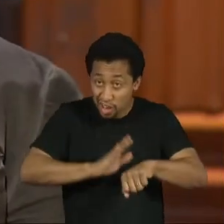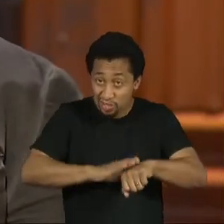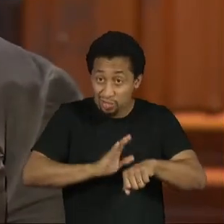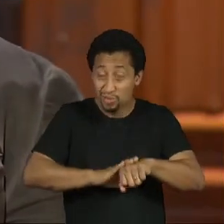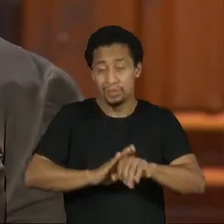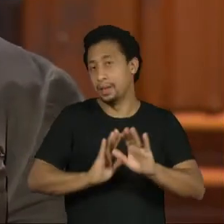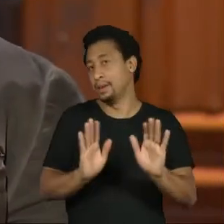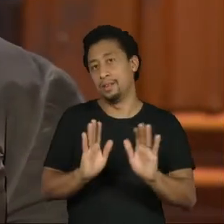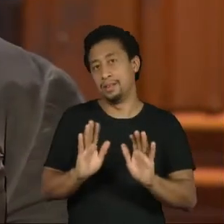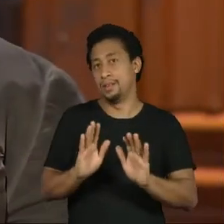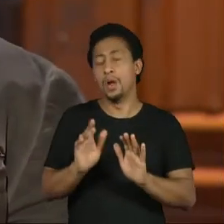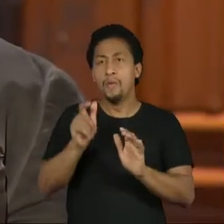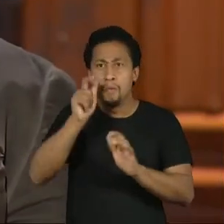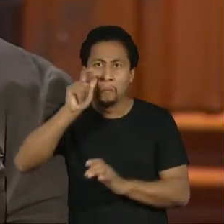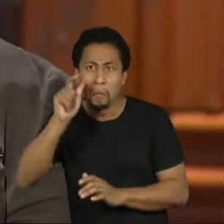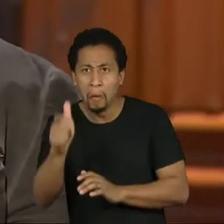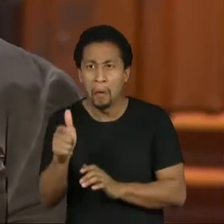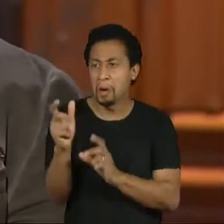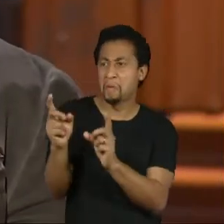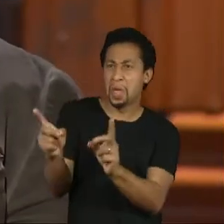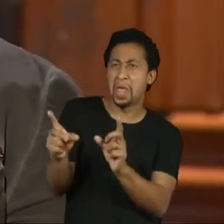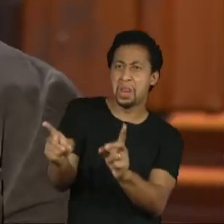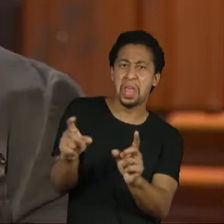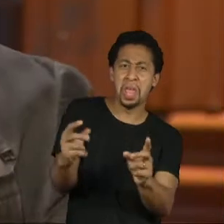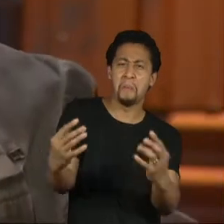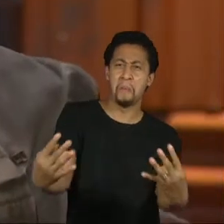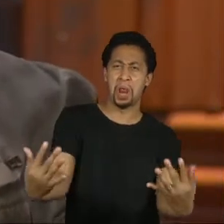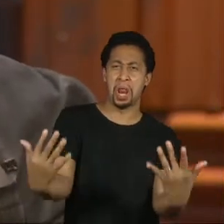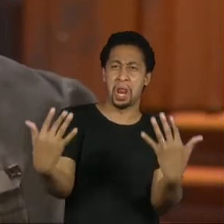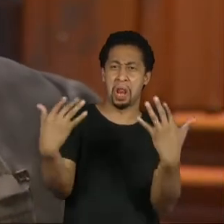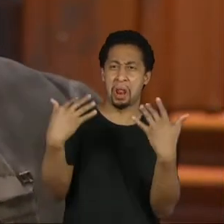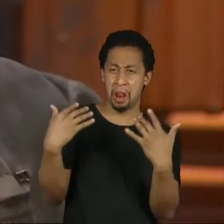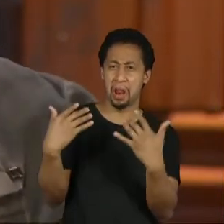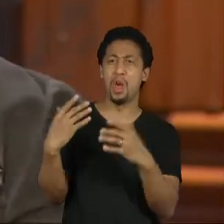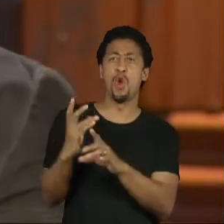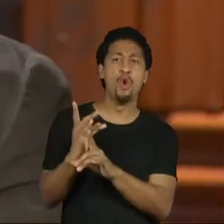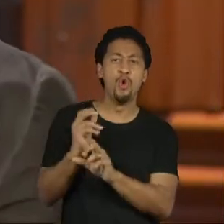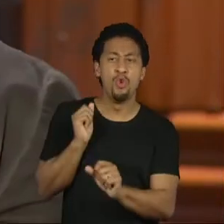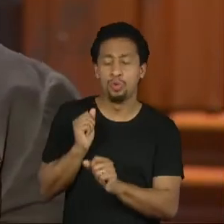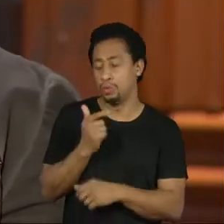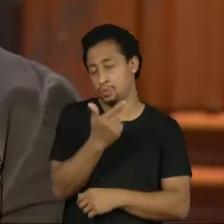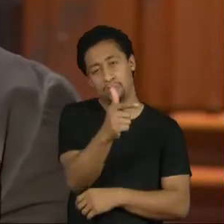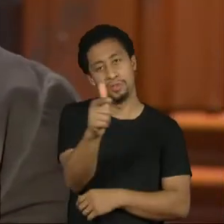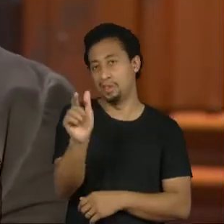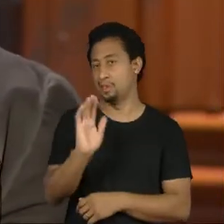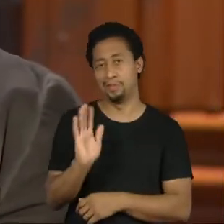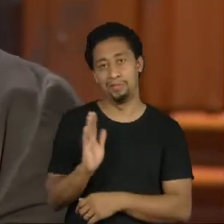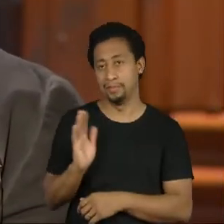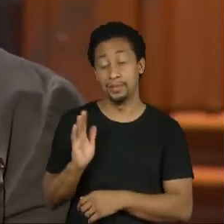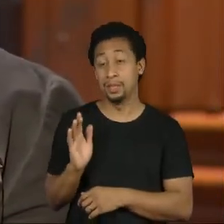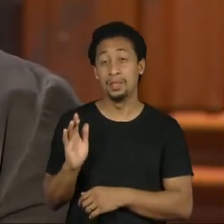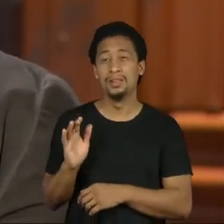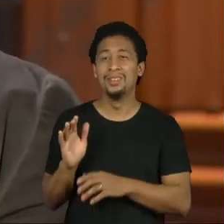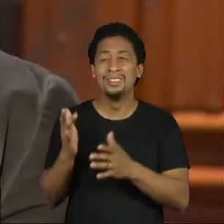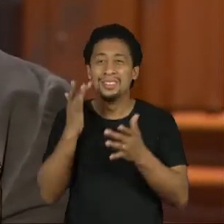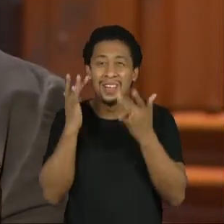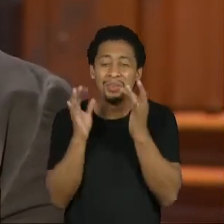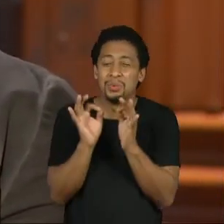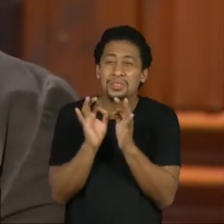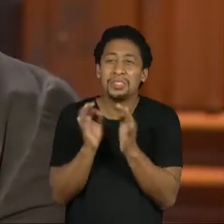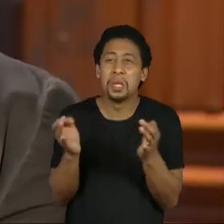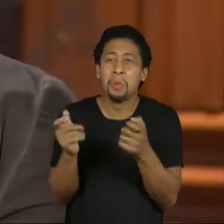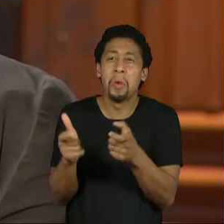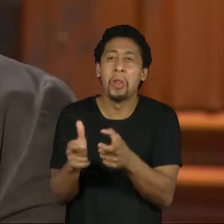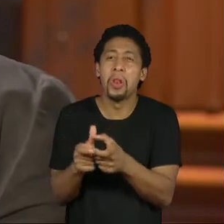não tá pensando em ter um grande público nunca espaço teatro pequeno sempre quis ver o cara vai fazer teatro com medo